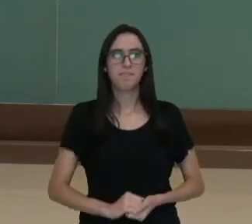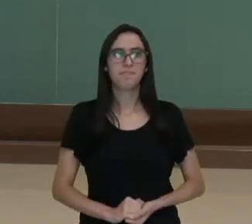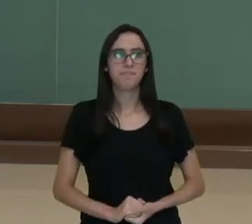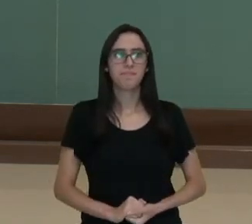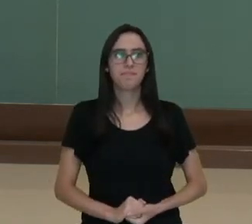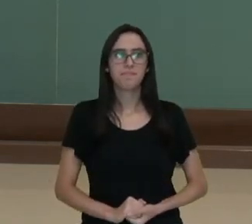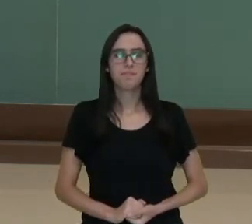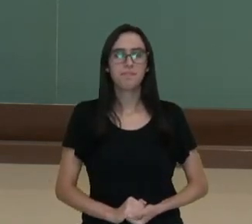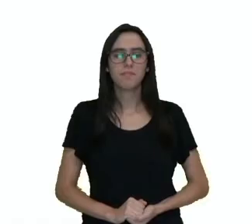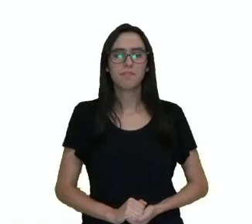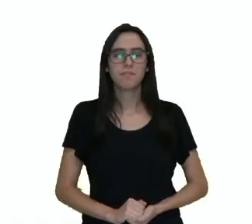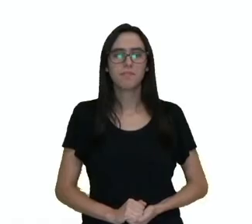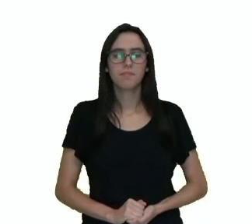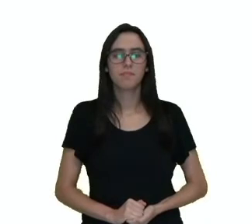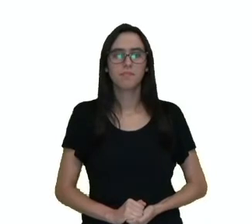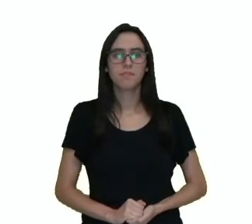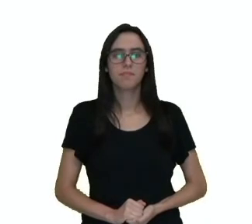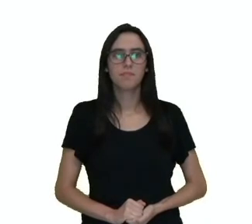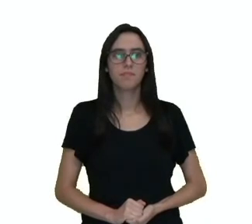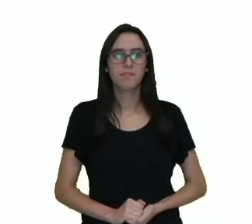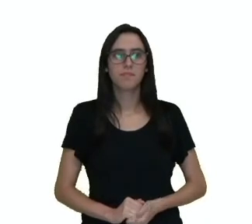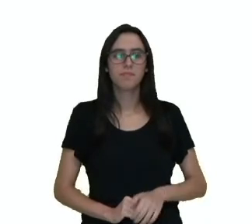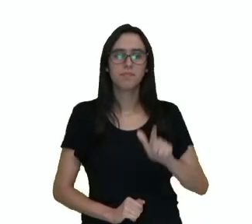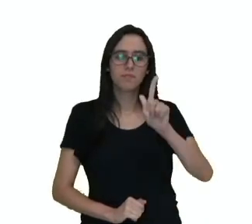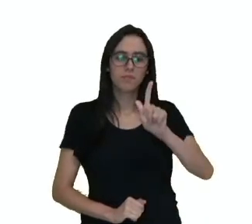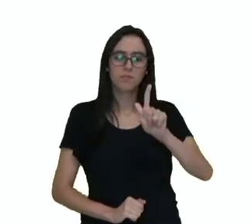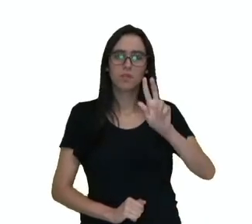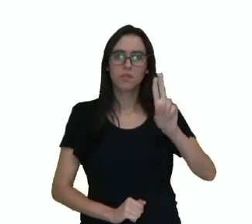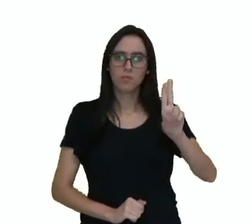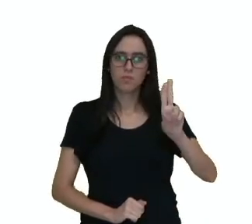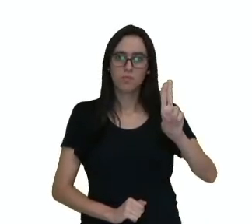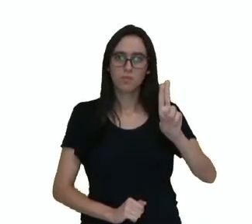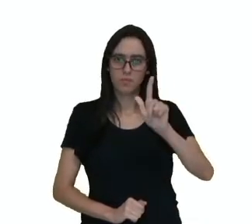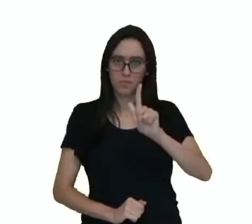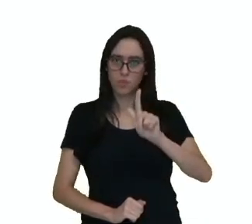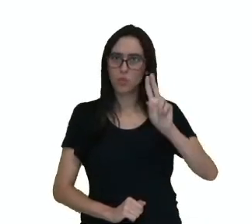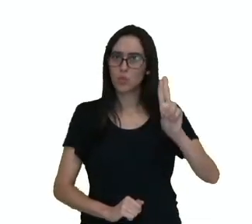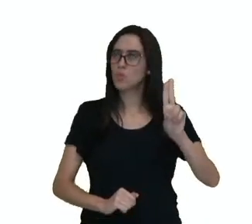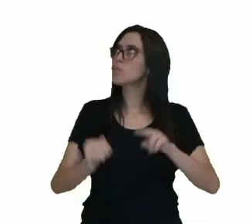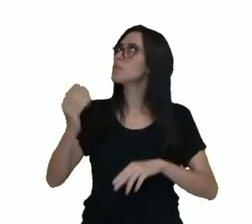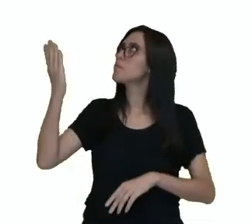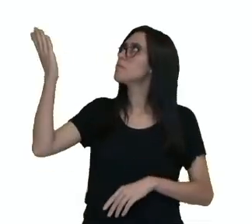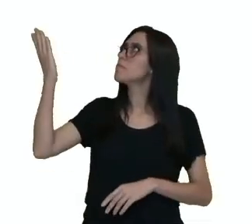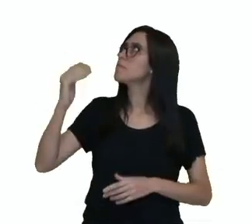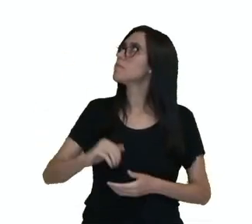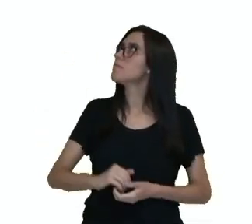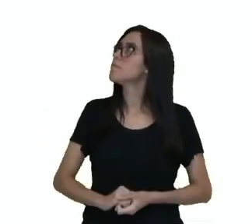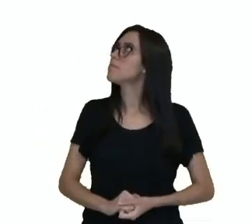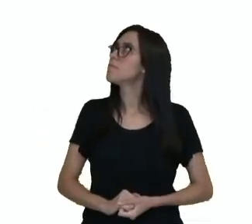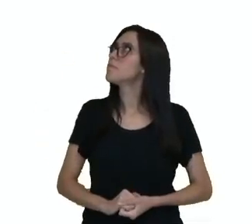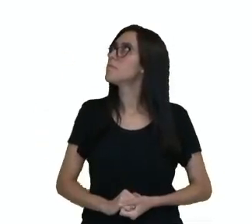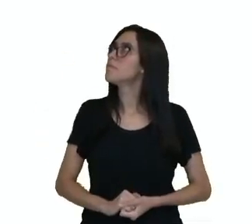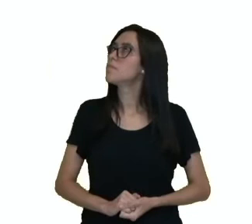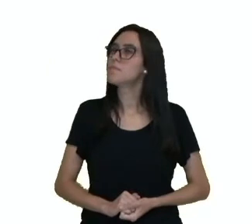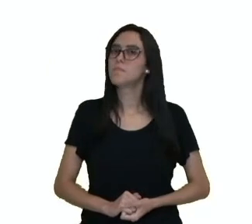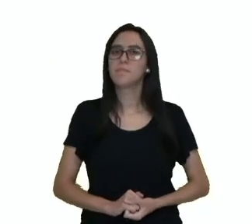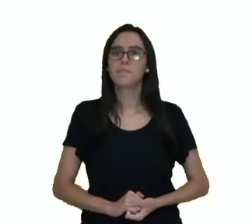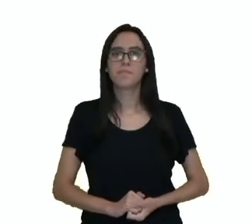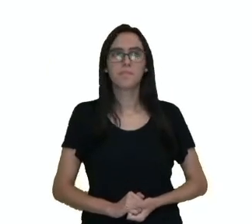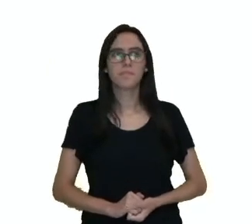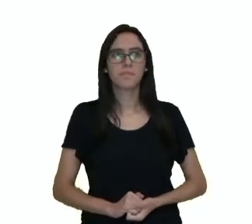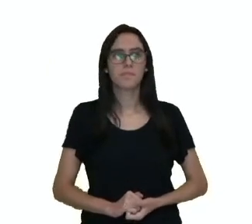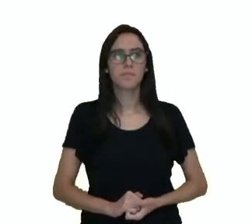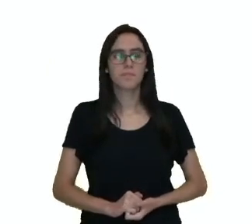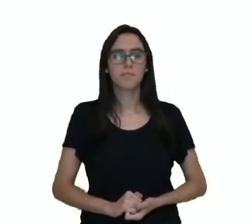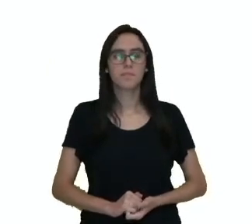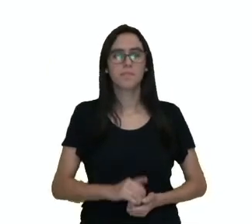tá? Esse GU, que é o GU, né? Então, guiar, águila, tá?